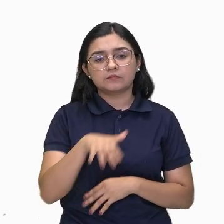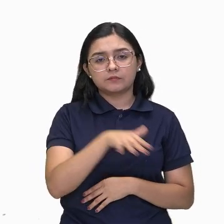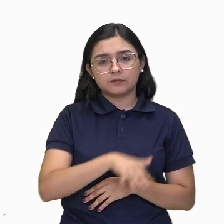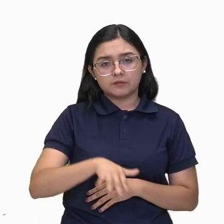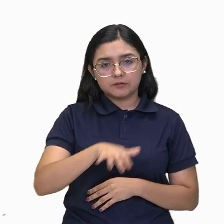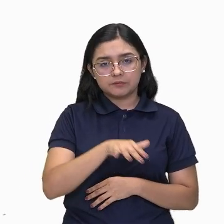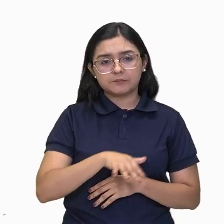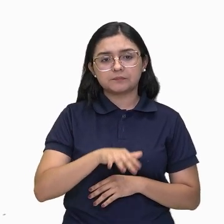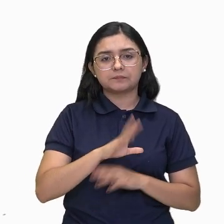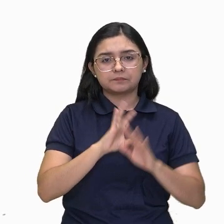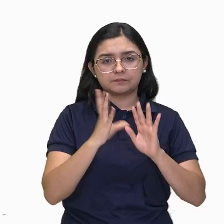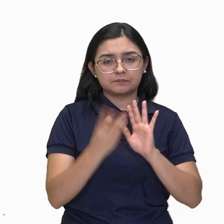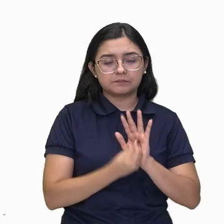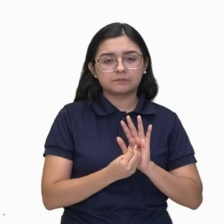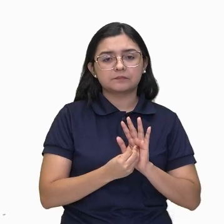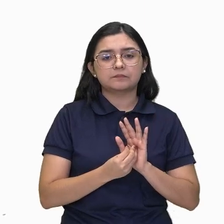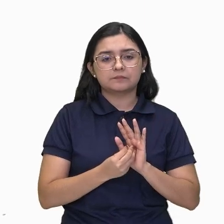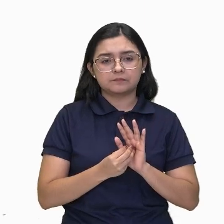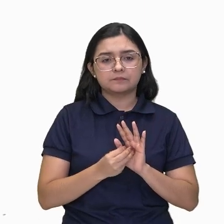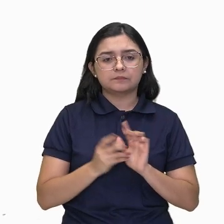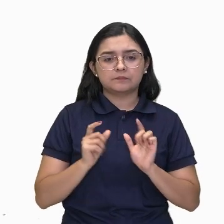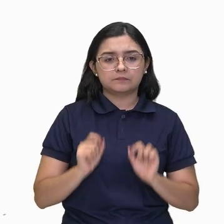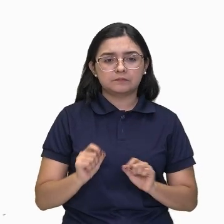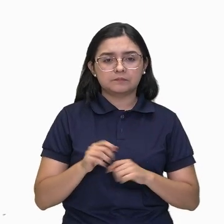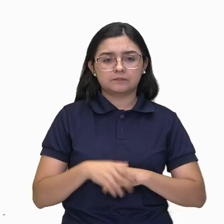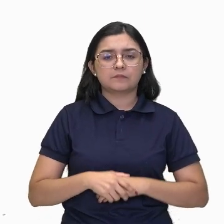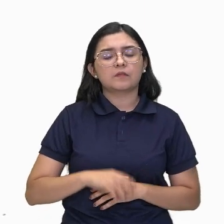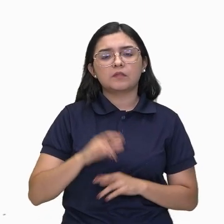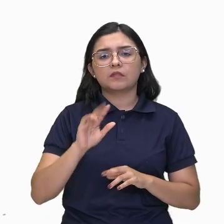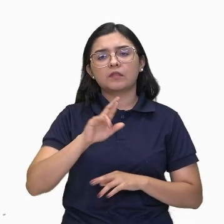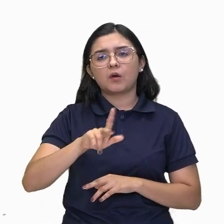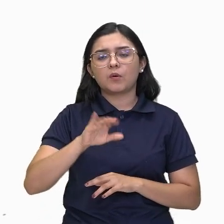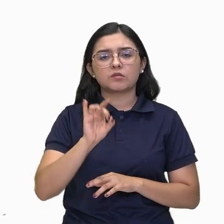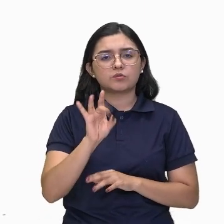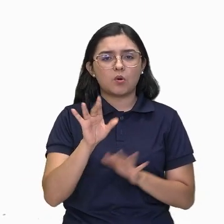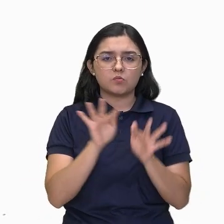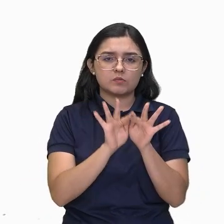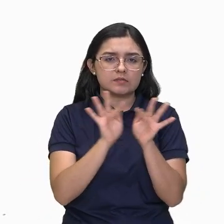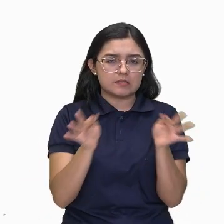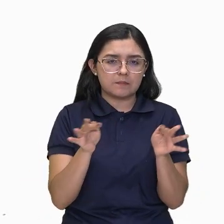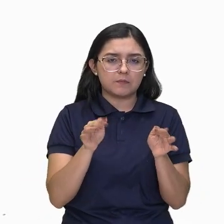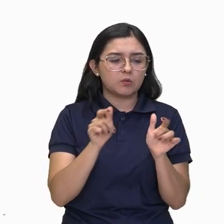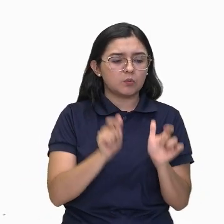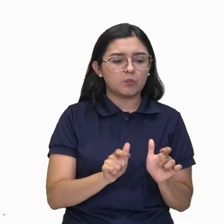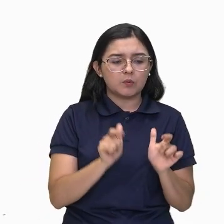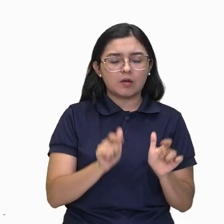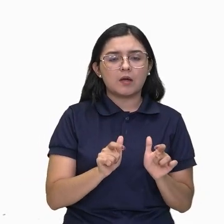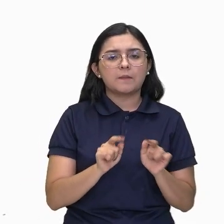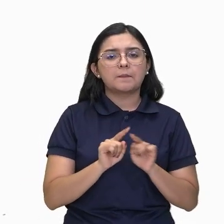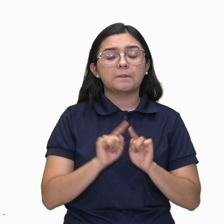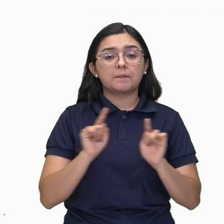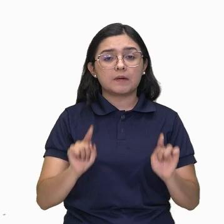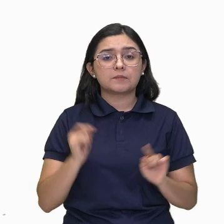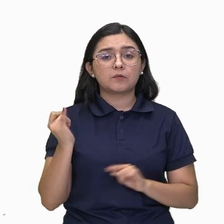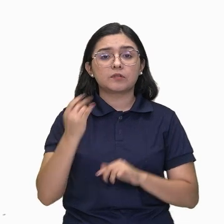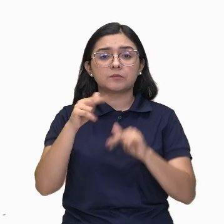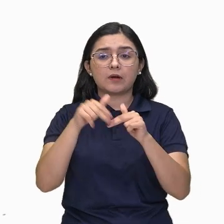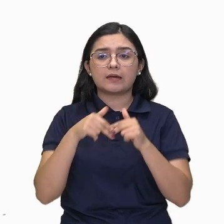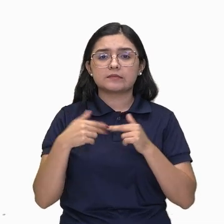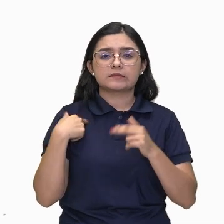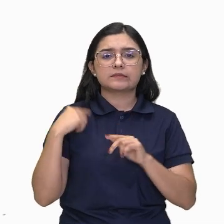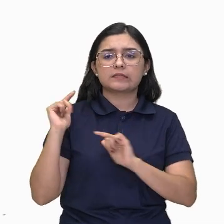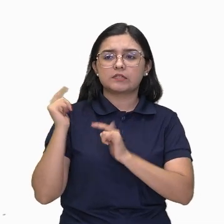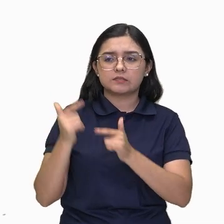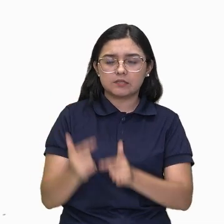território ele vai além, né, do pedaço de terra, né? Ele está ligado com a tradição, está ligado com a ancestralidade do